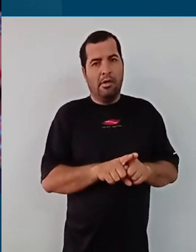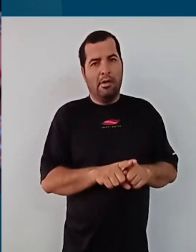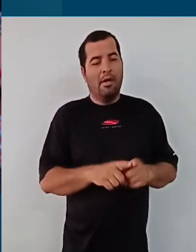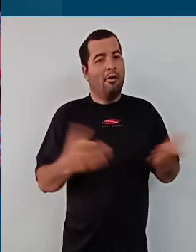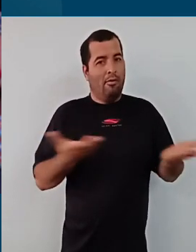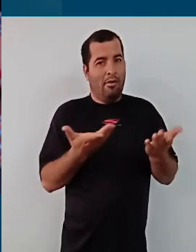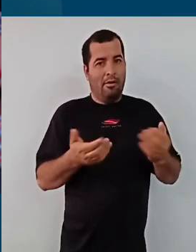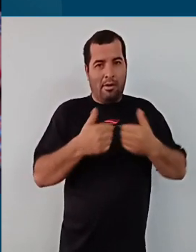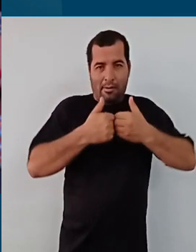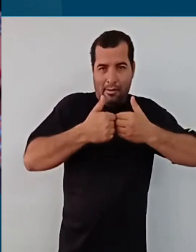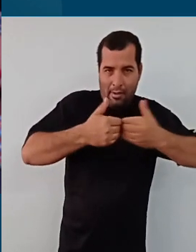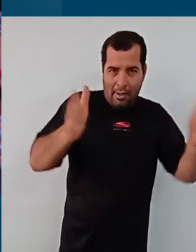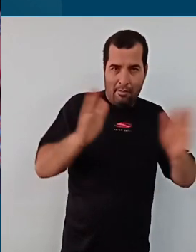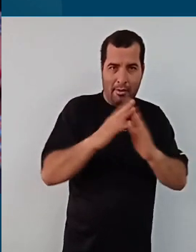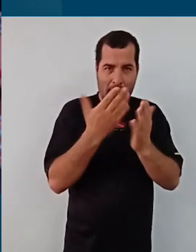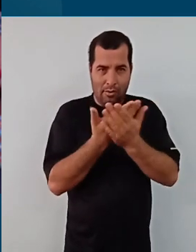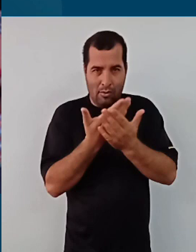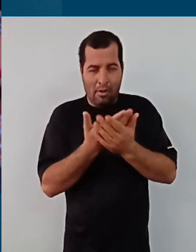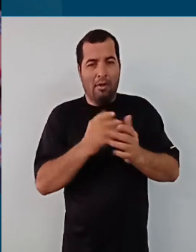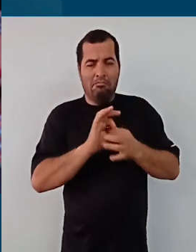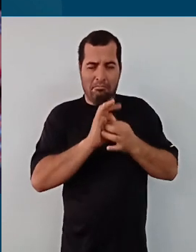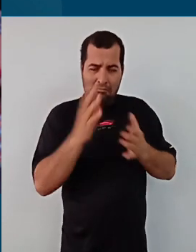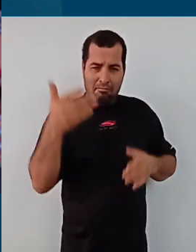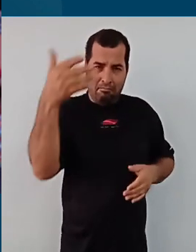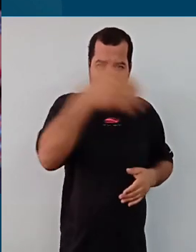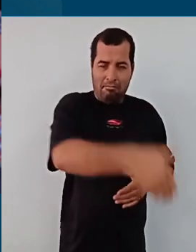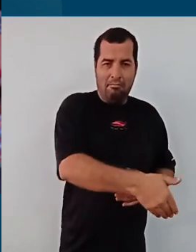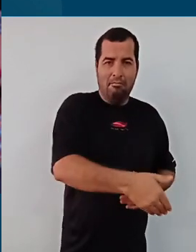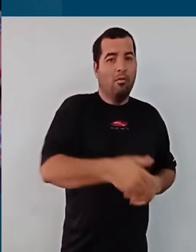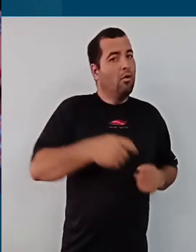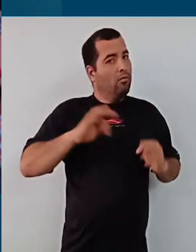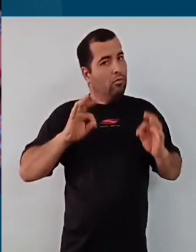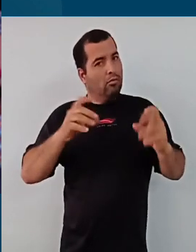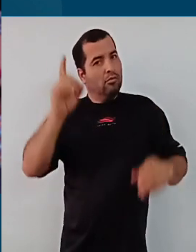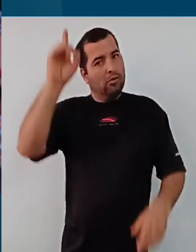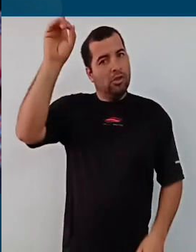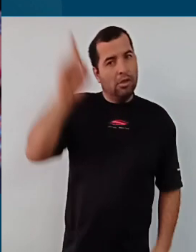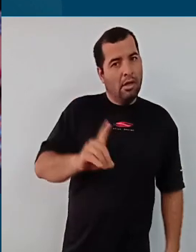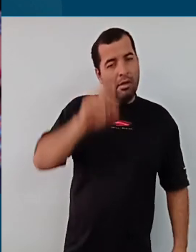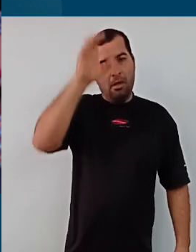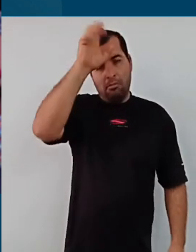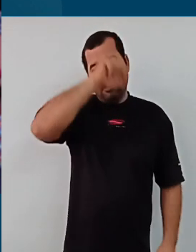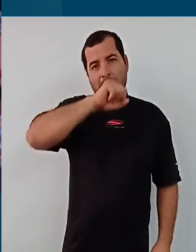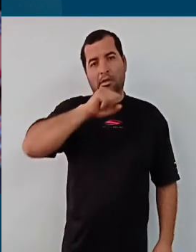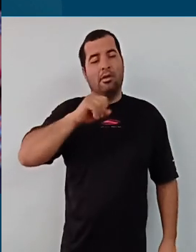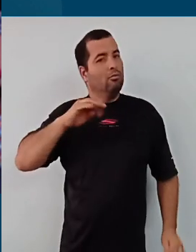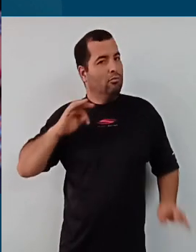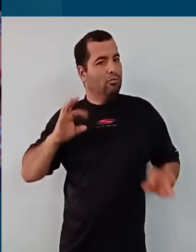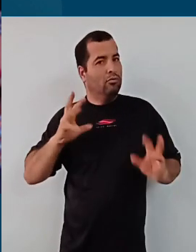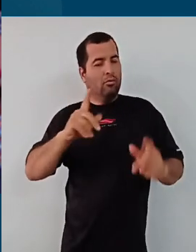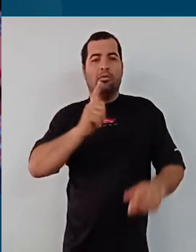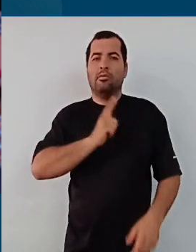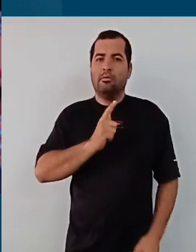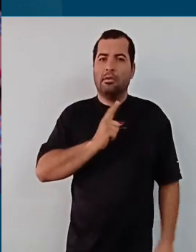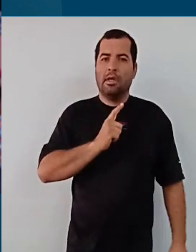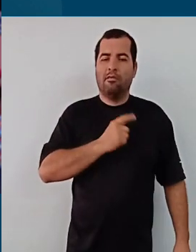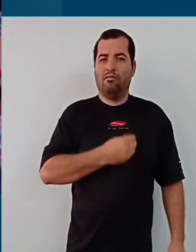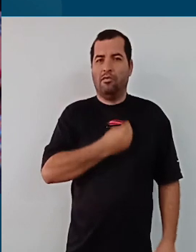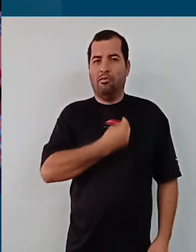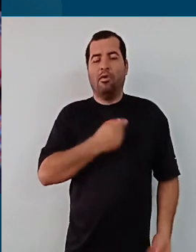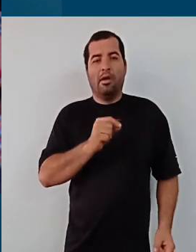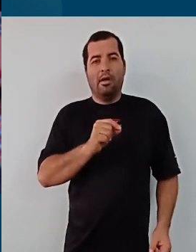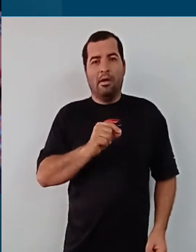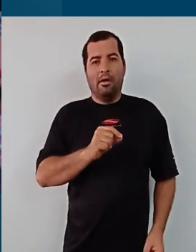aulas e possam desenvolver todos os seus direitos de aprendizagem, porque de verdade eles estão todos lá postos na base, vão estar